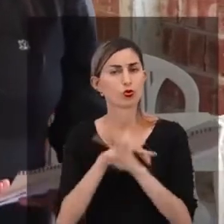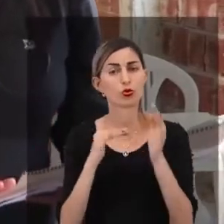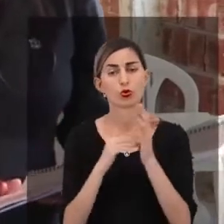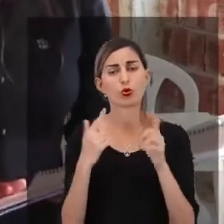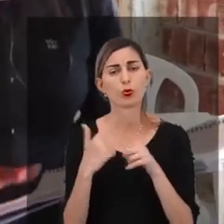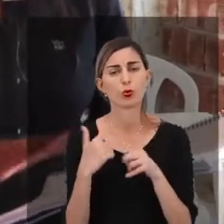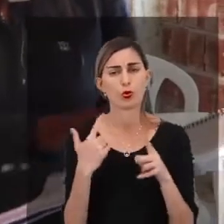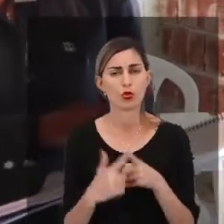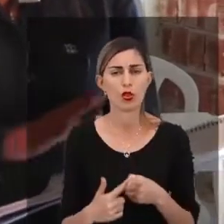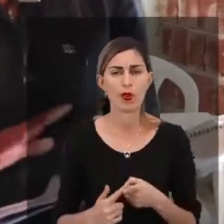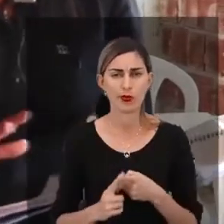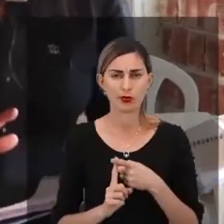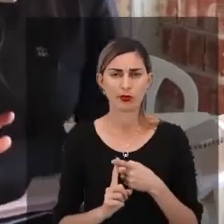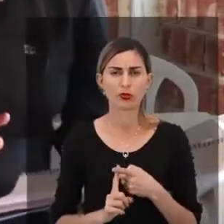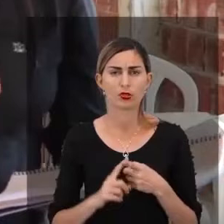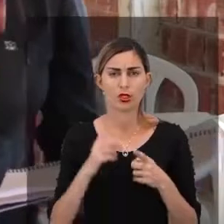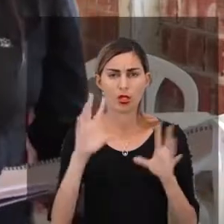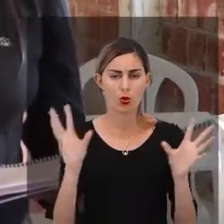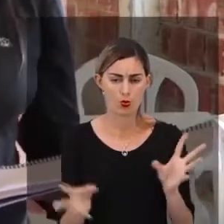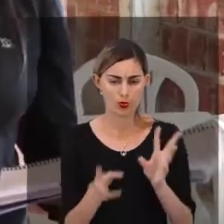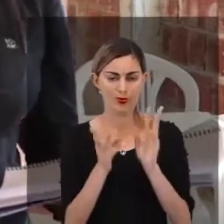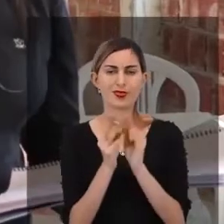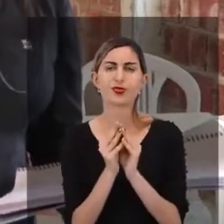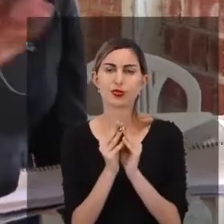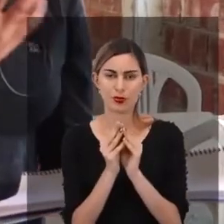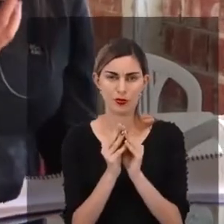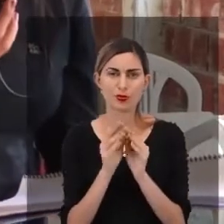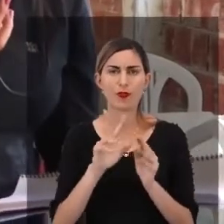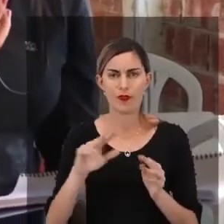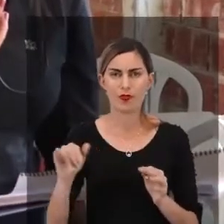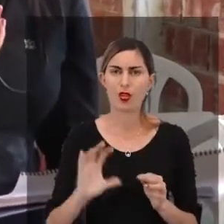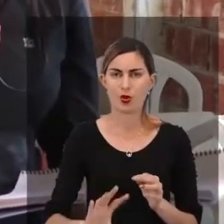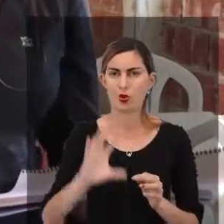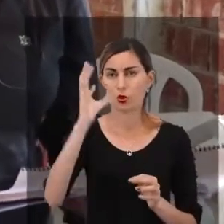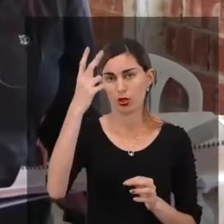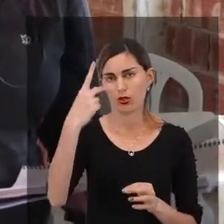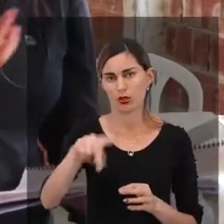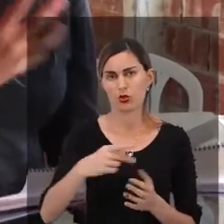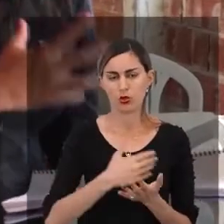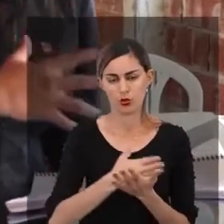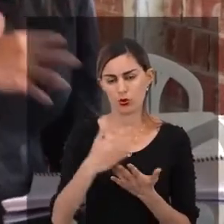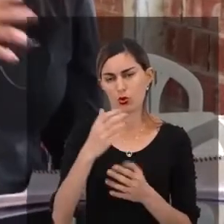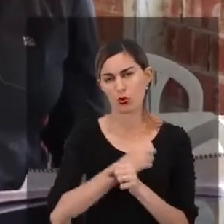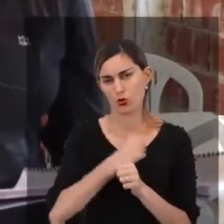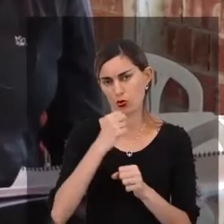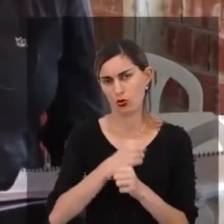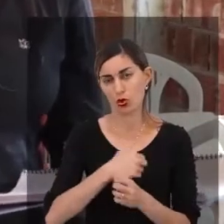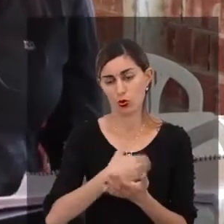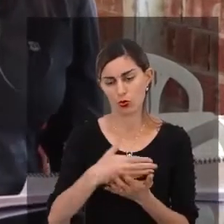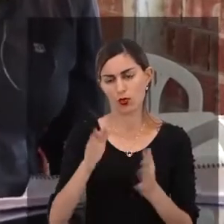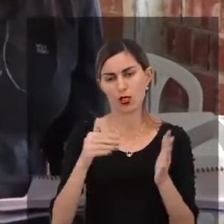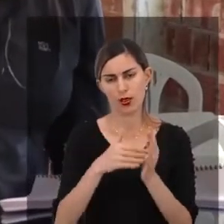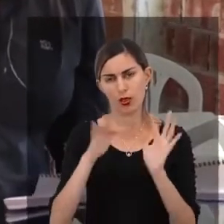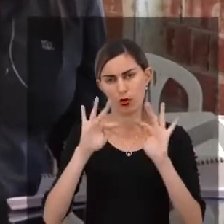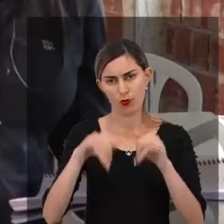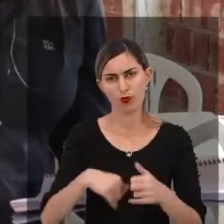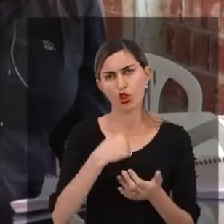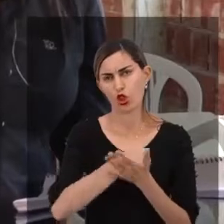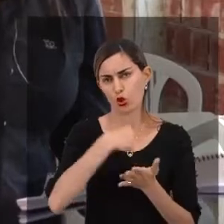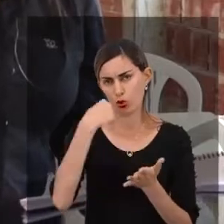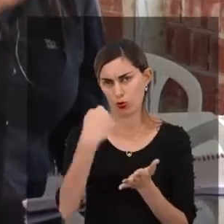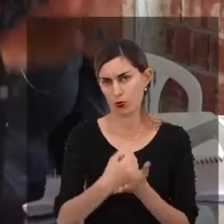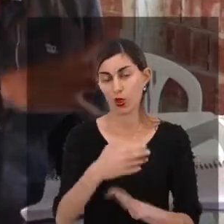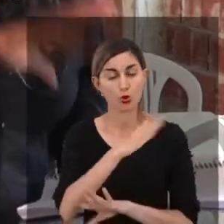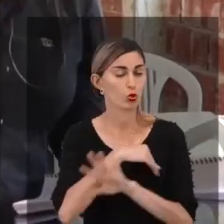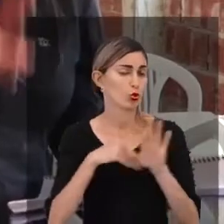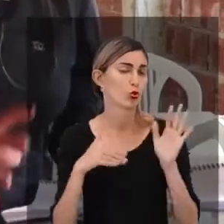total, né, porque além de ser um resumo do que vai acontecer na tua obra do início ao fim, tanto da